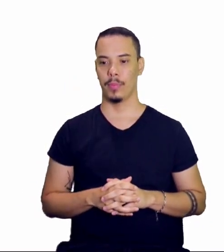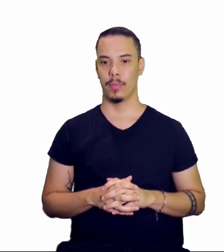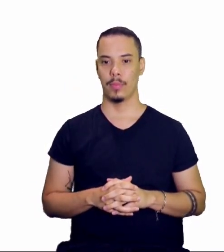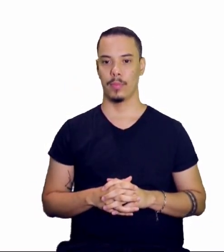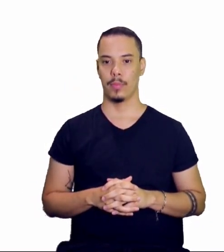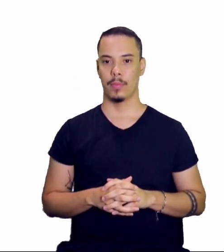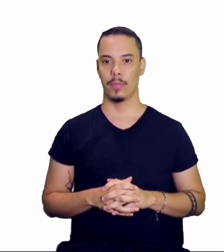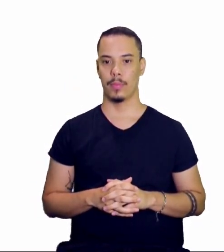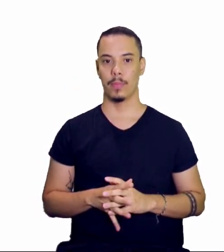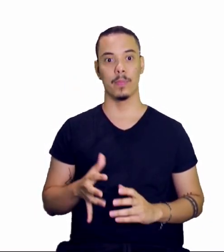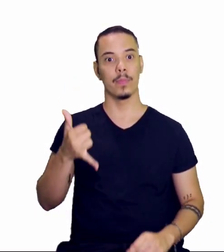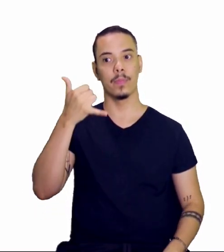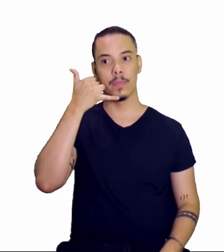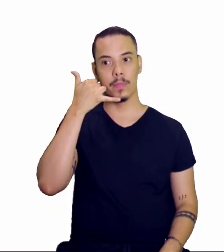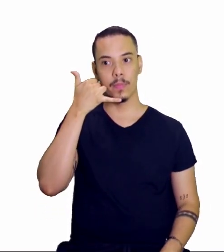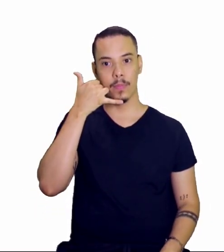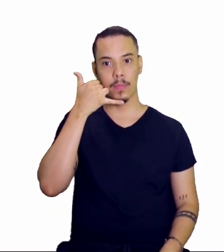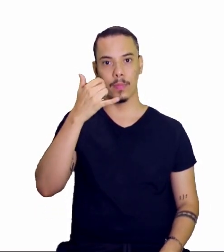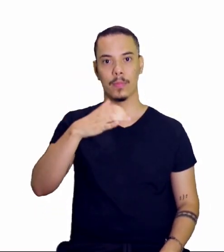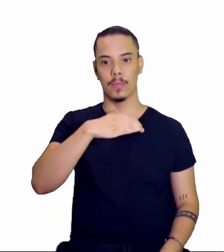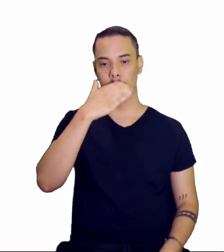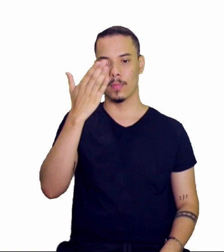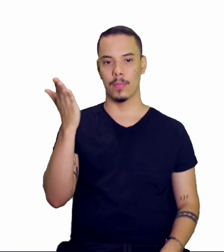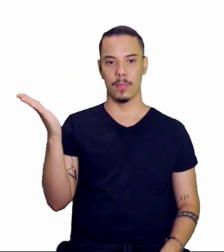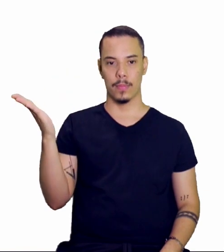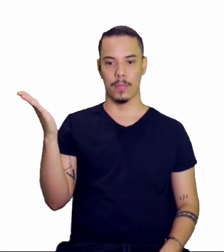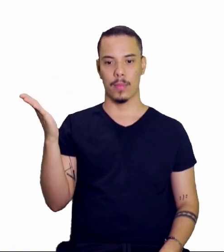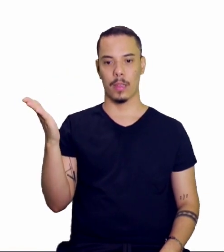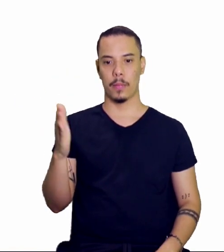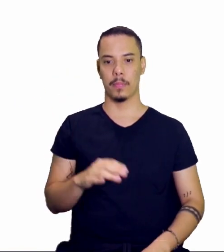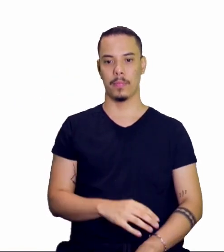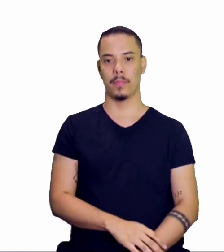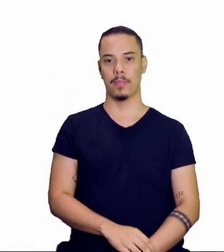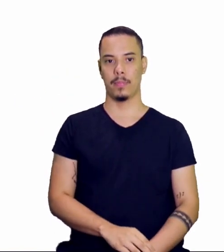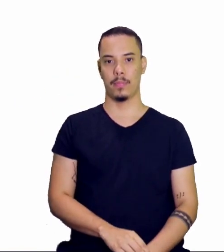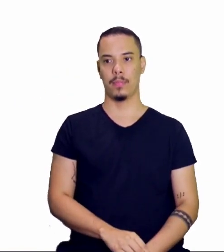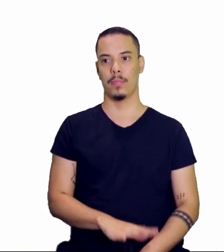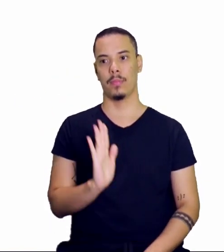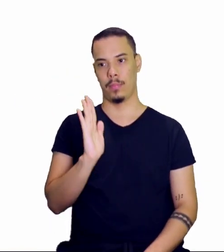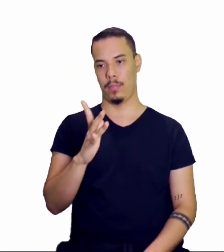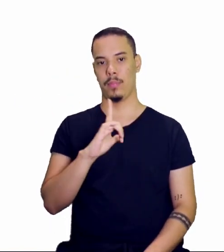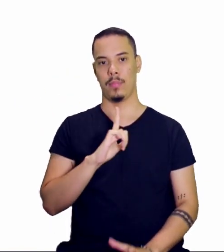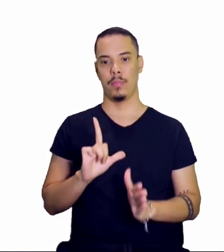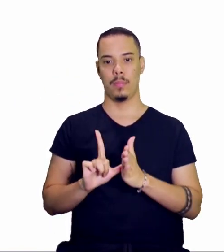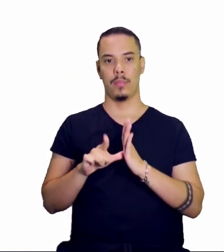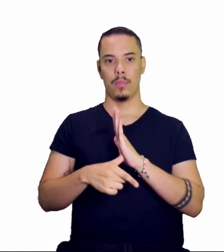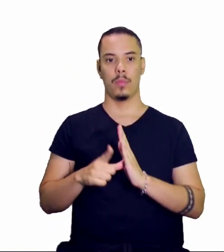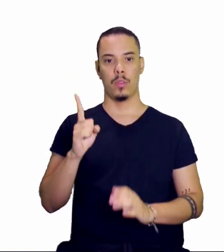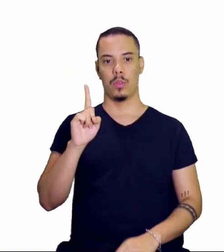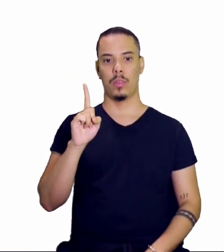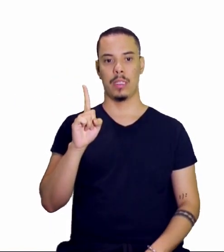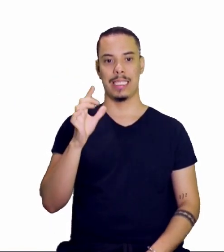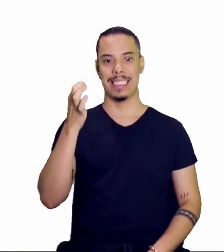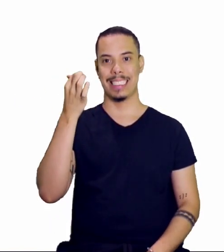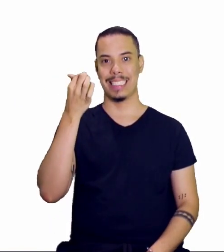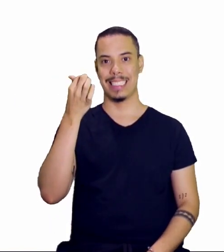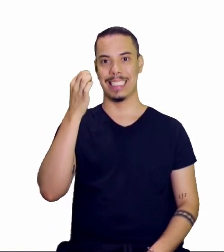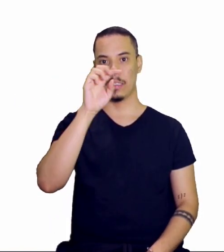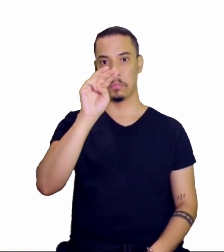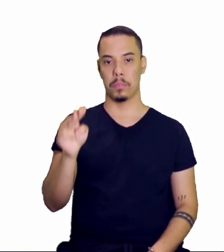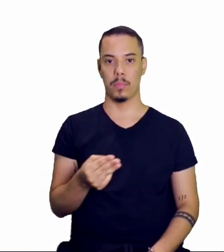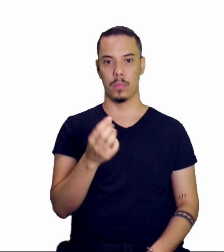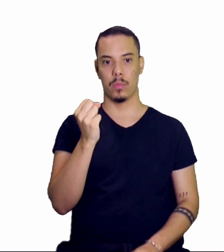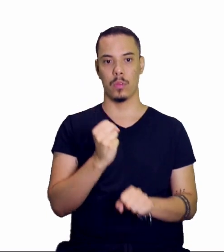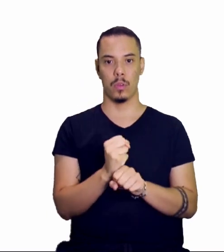O celular, né? Que ele já tem uma melhor, atrasa 1 segundo a cada 6 mil anos, que é o relógio